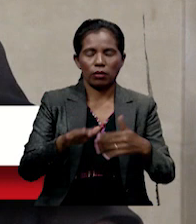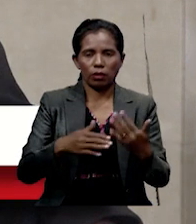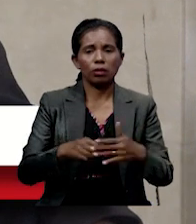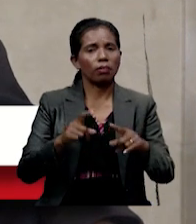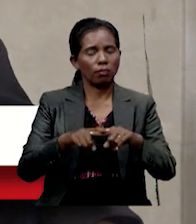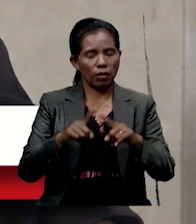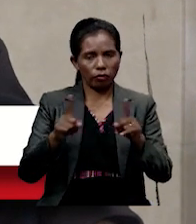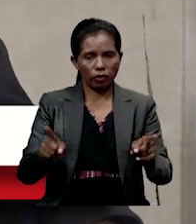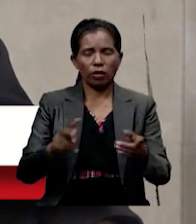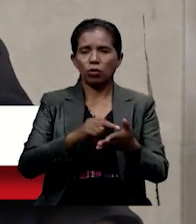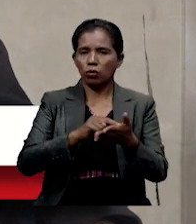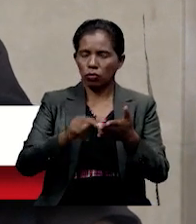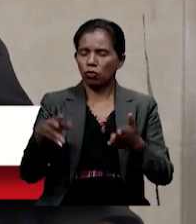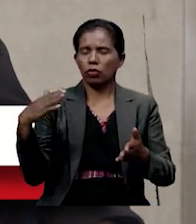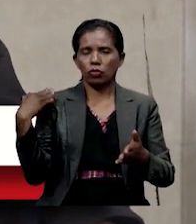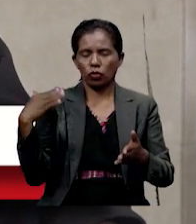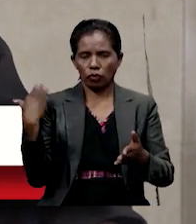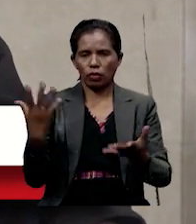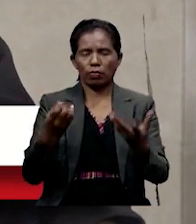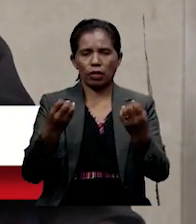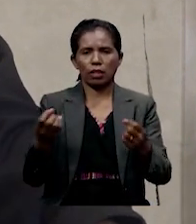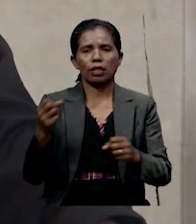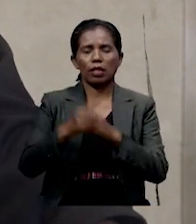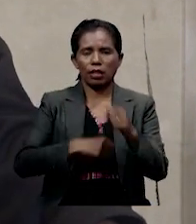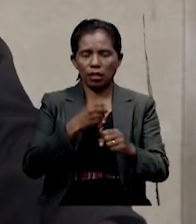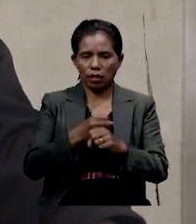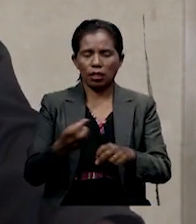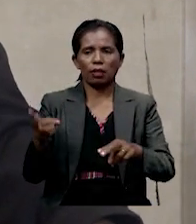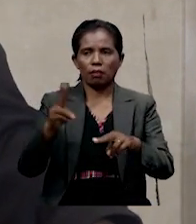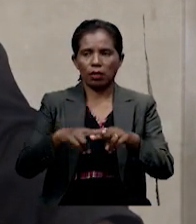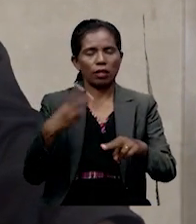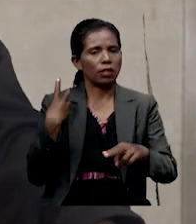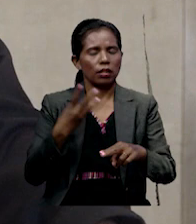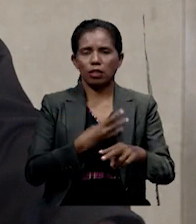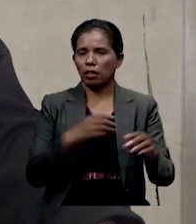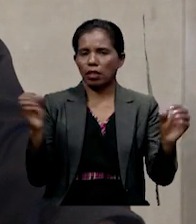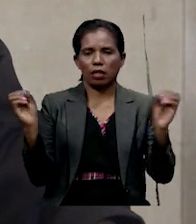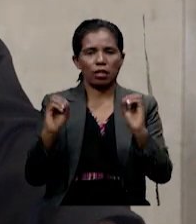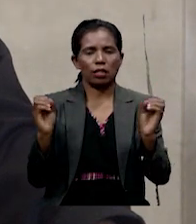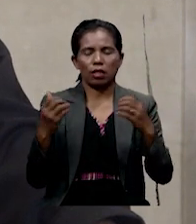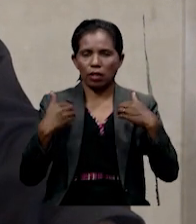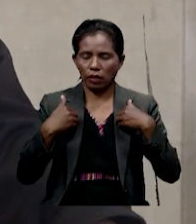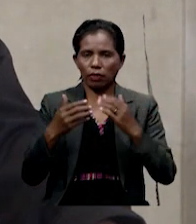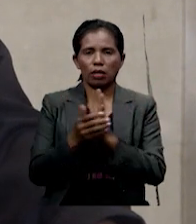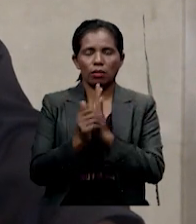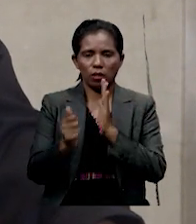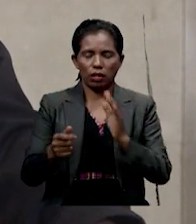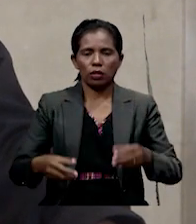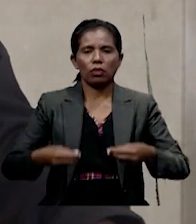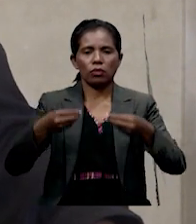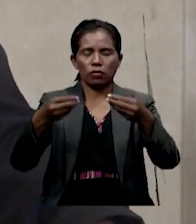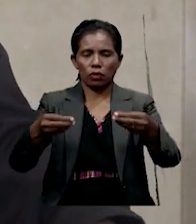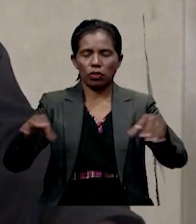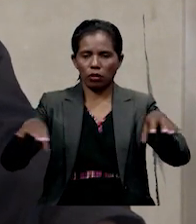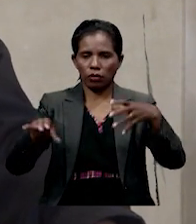o número de jovens que cada tina aumenta, e tem a capacidade para o serviço